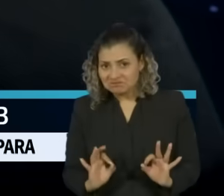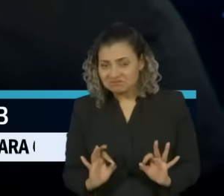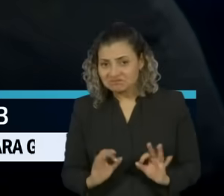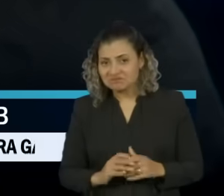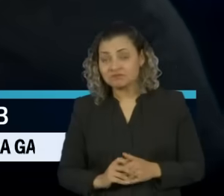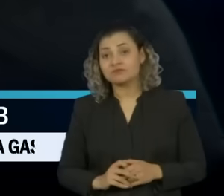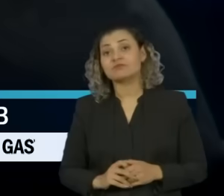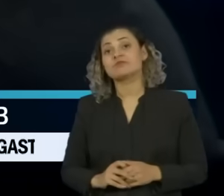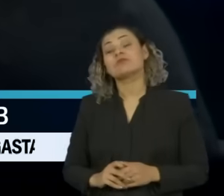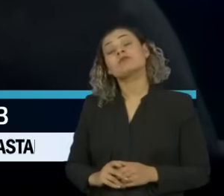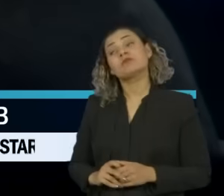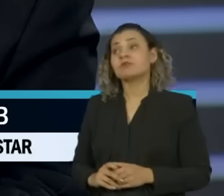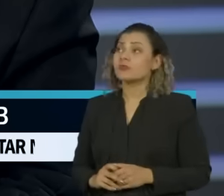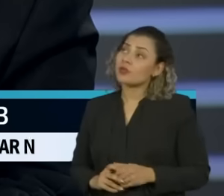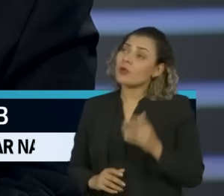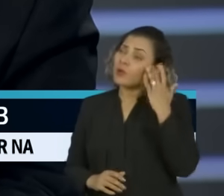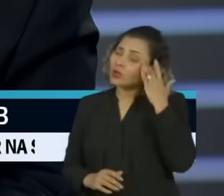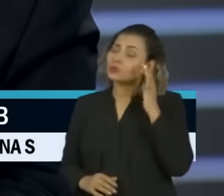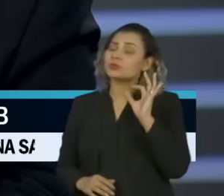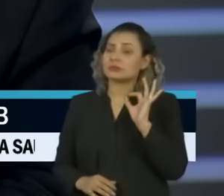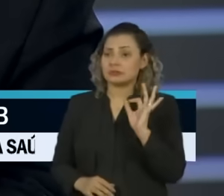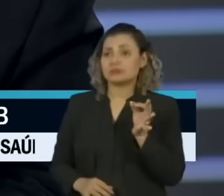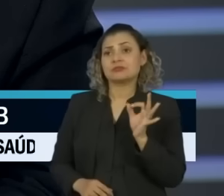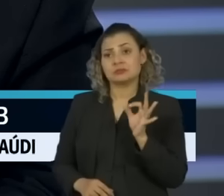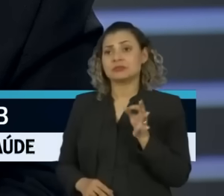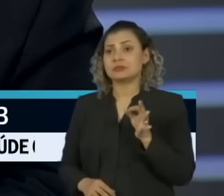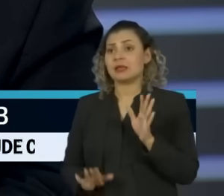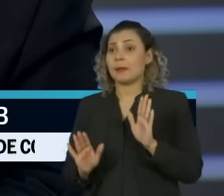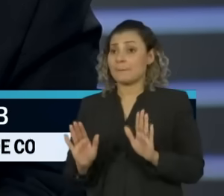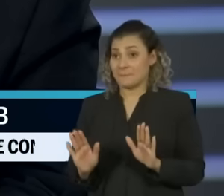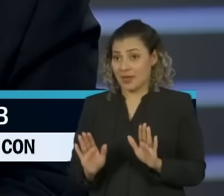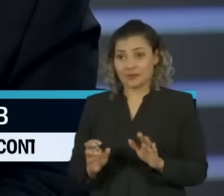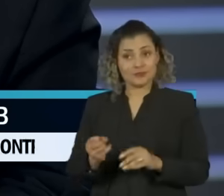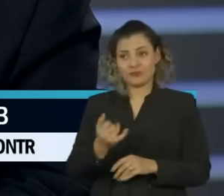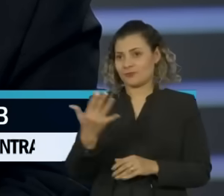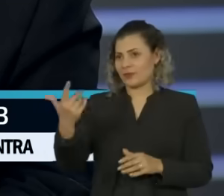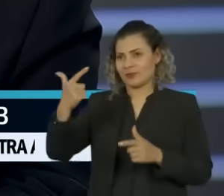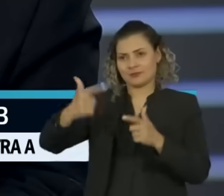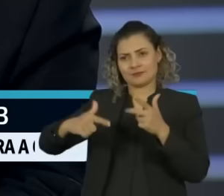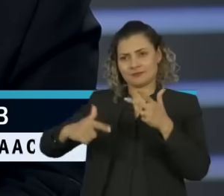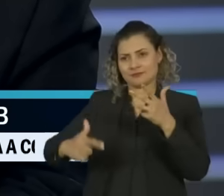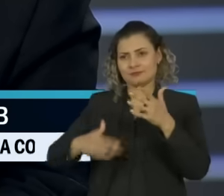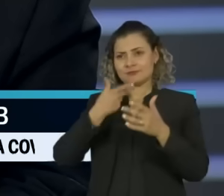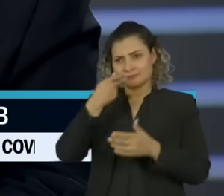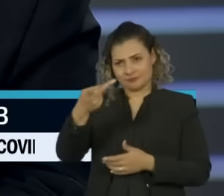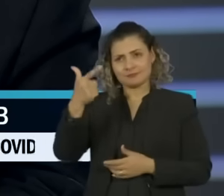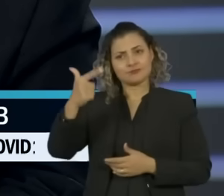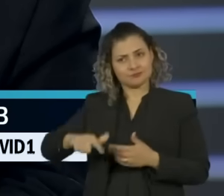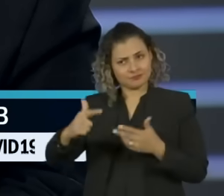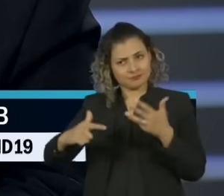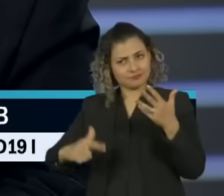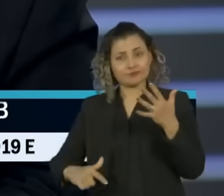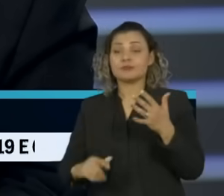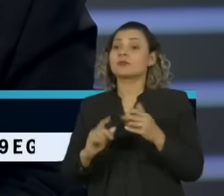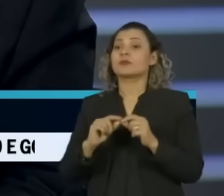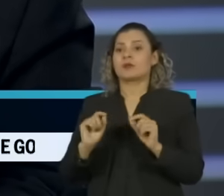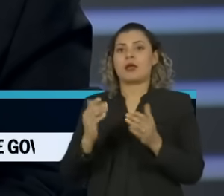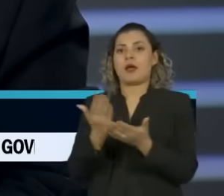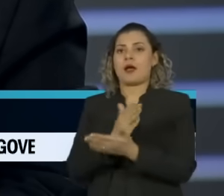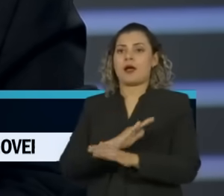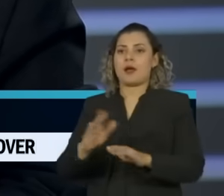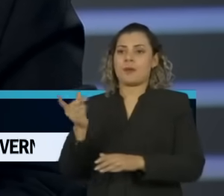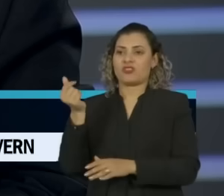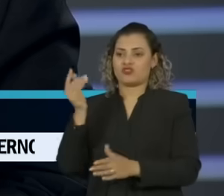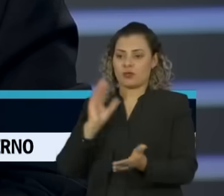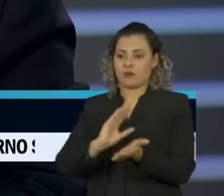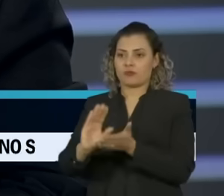Eu acho que em tese sim, porém eu acho que, como já disse aqui várias vezes, eu acho que devia acabar a centralização da